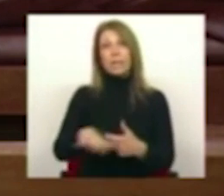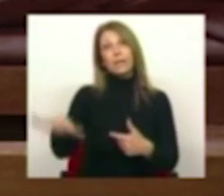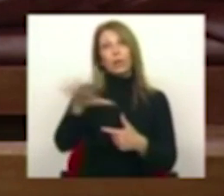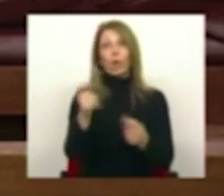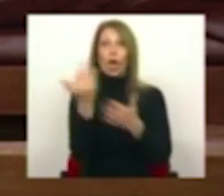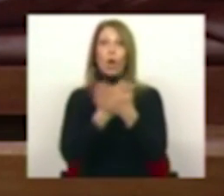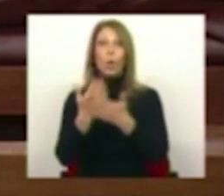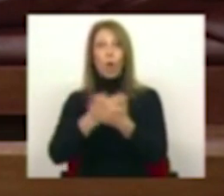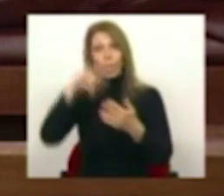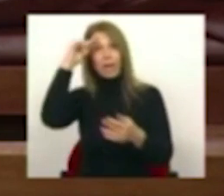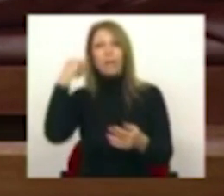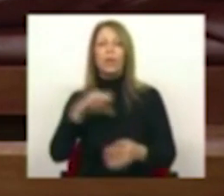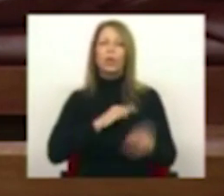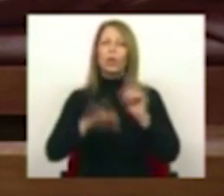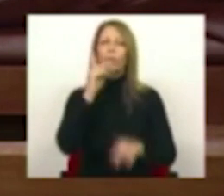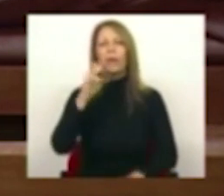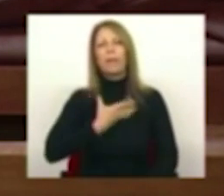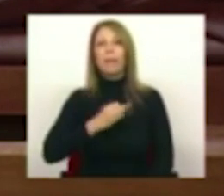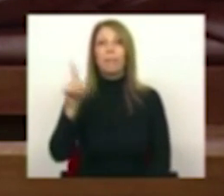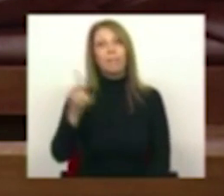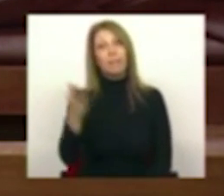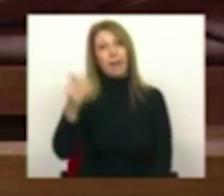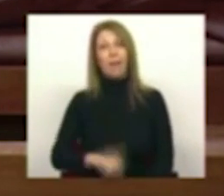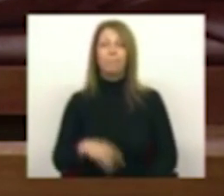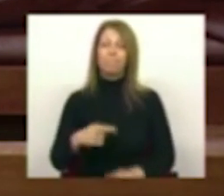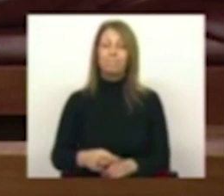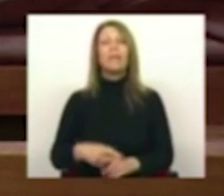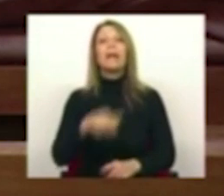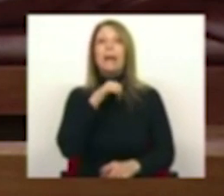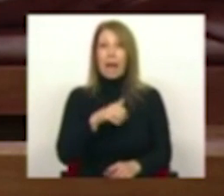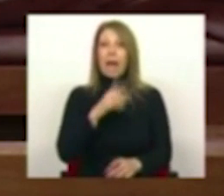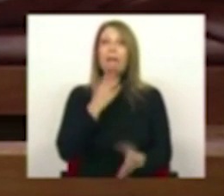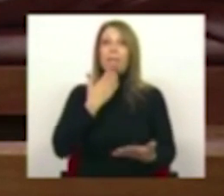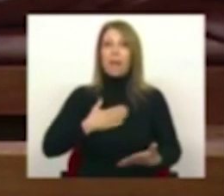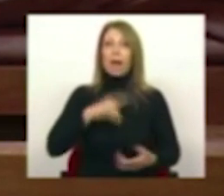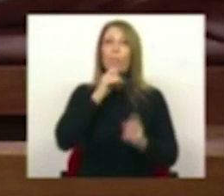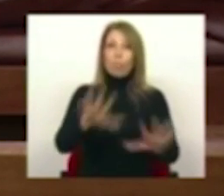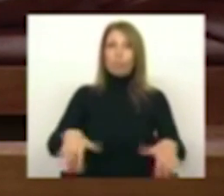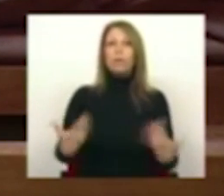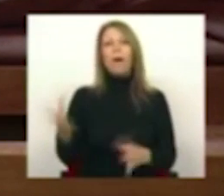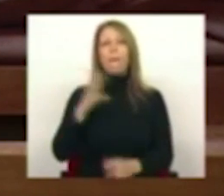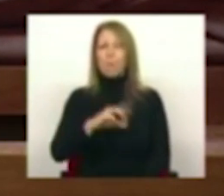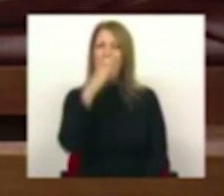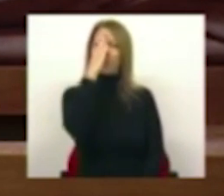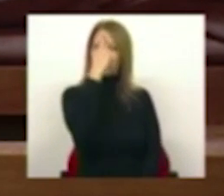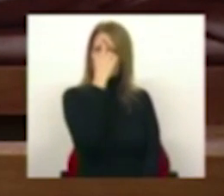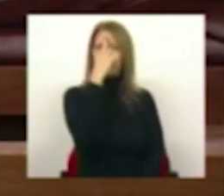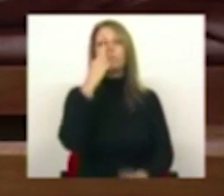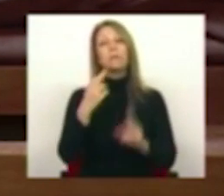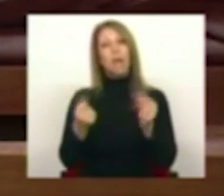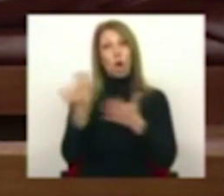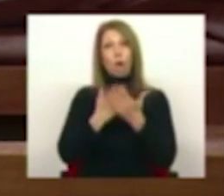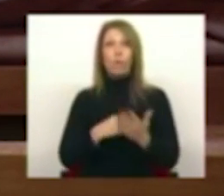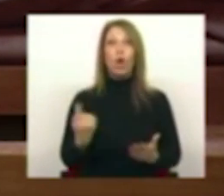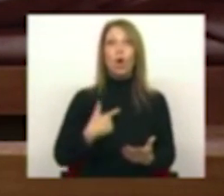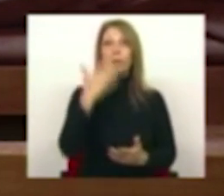André Ventura. Permite-nos mesmo uma maior resiliência da nossa economia perante cenários de crise e é